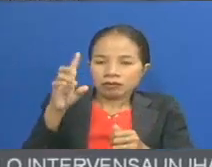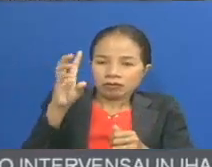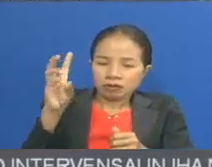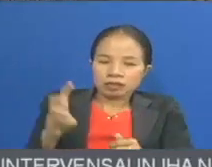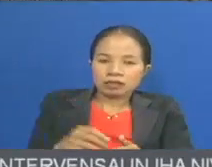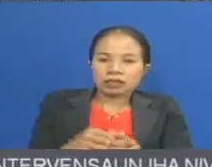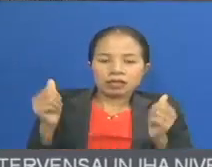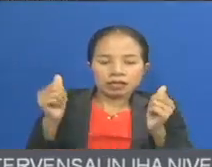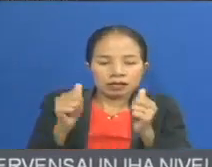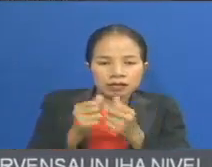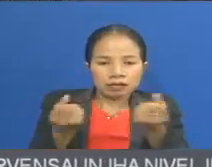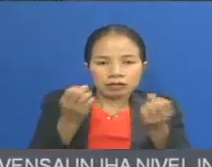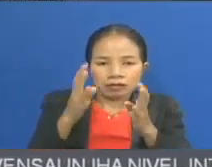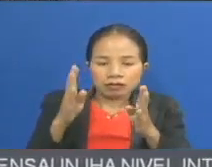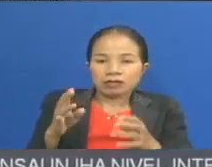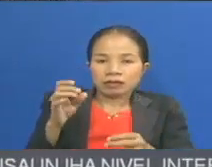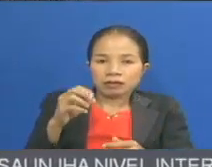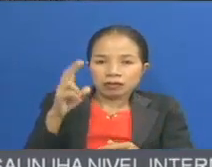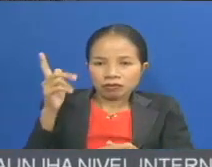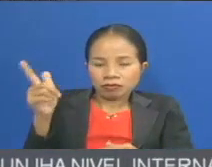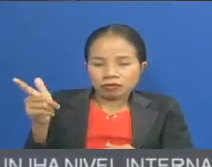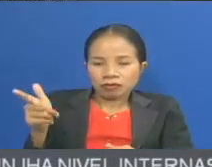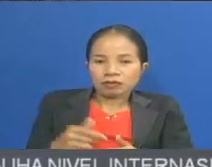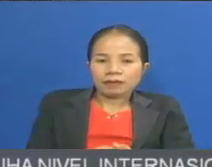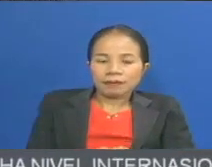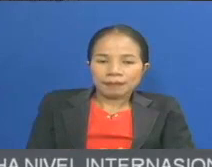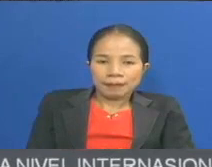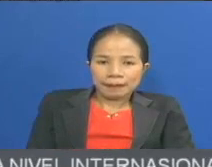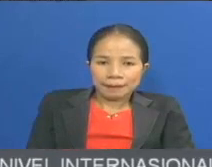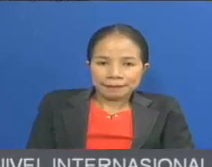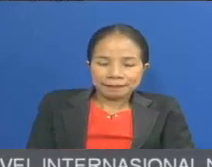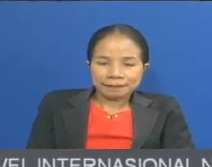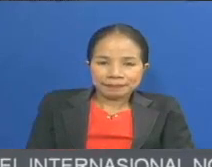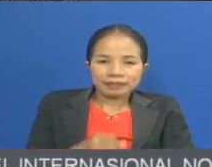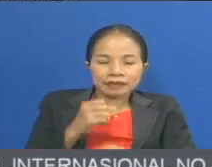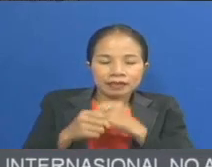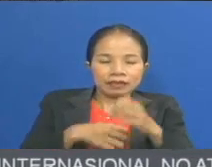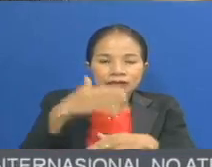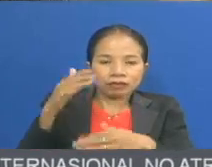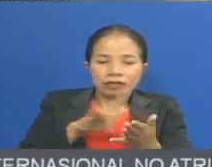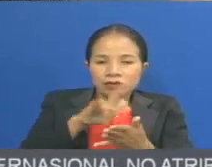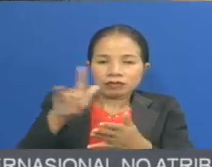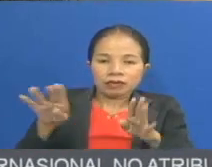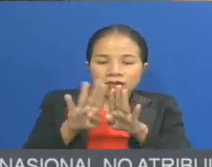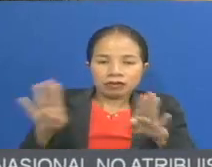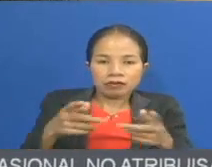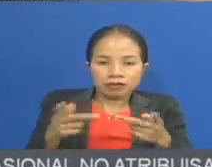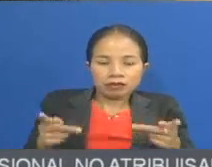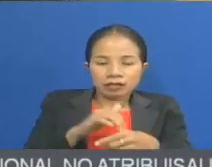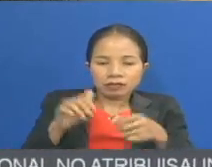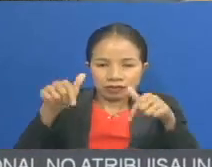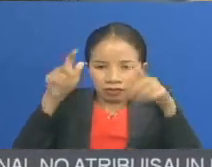Neng, Aeromoça Ruanulo, no mecânico, no ho engenharia Tolu Nulo. Tina Oinmai, Aerodili sei lo que centro treinamento e